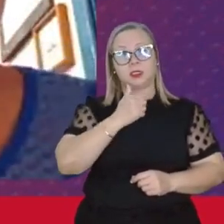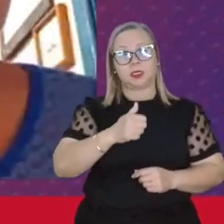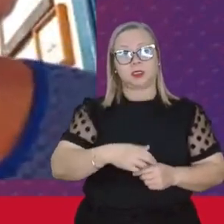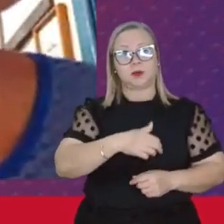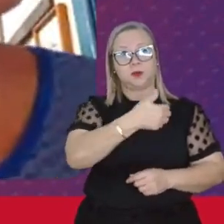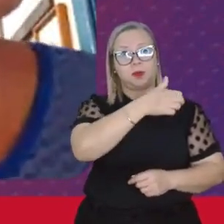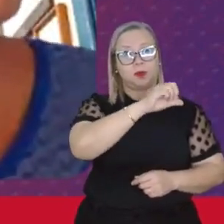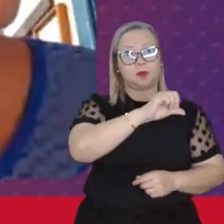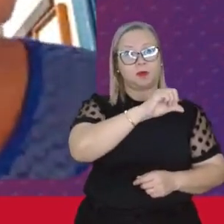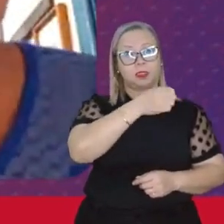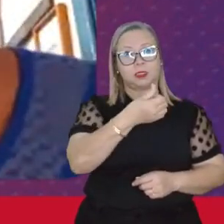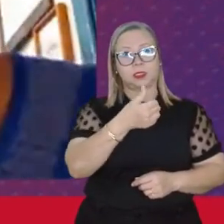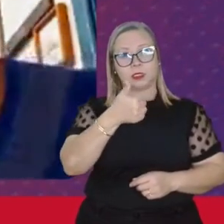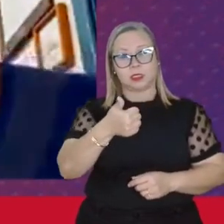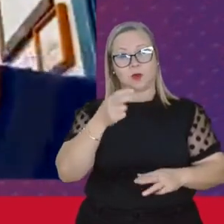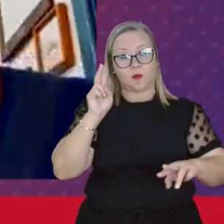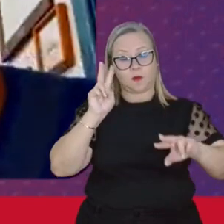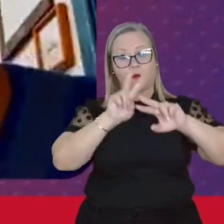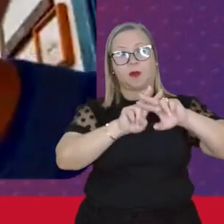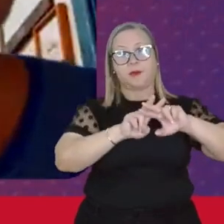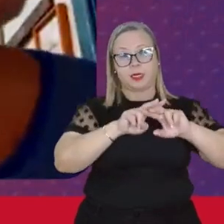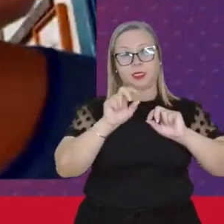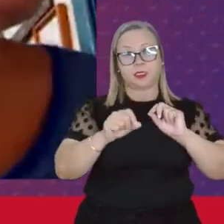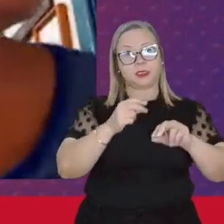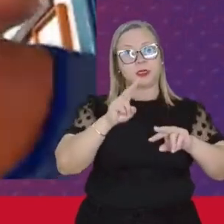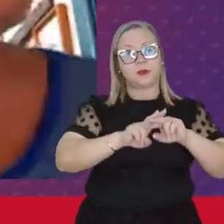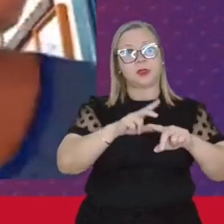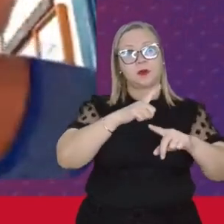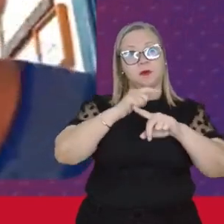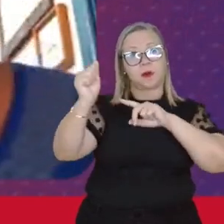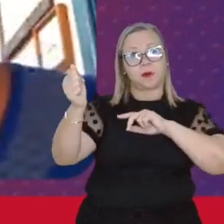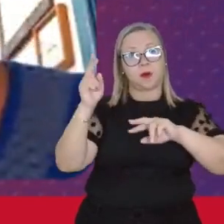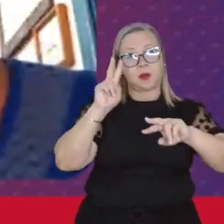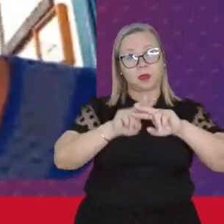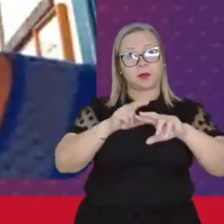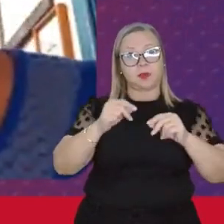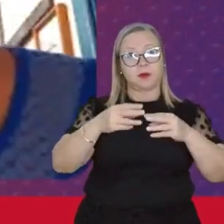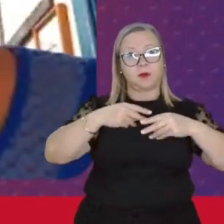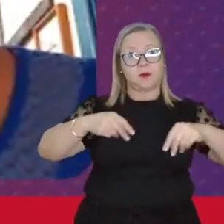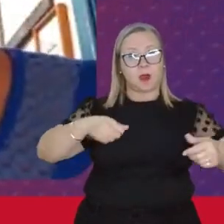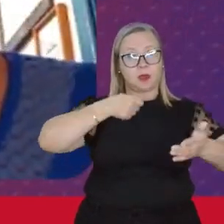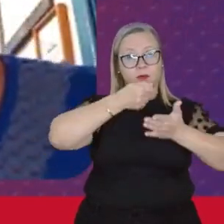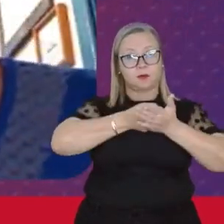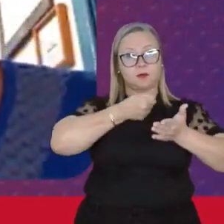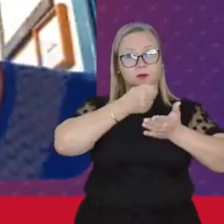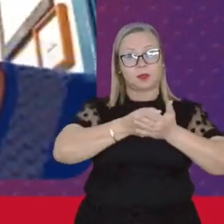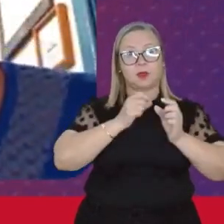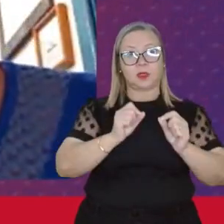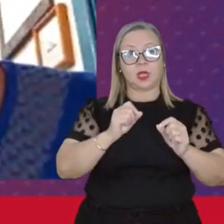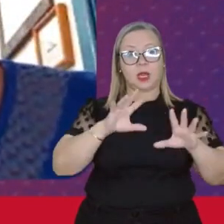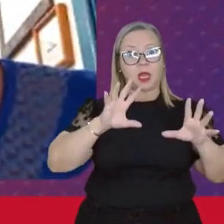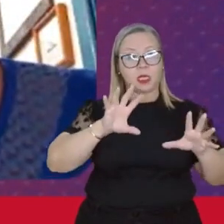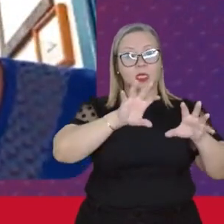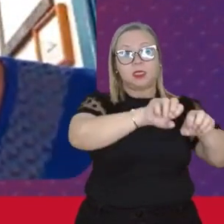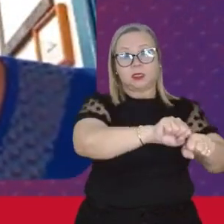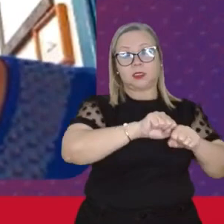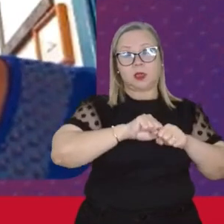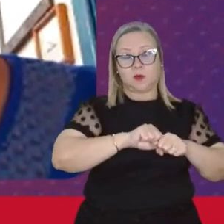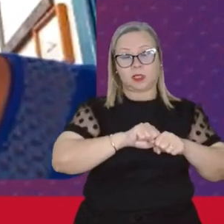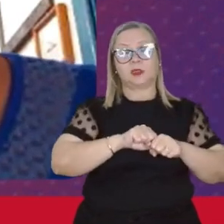Araguaia. Ela está presa e quando ela sai da prisão ela vai para a guerrilha. E ela é sequestrada